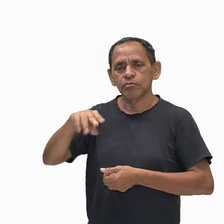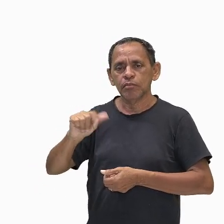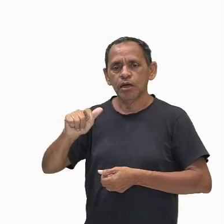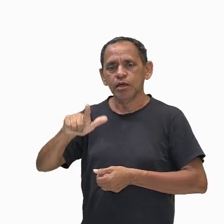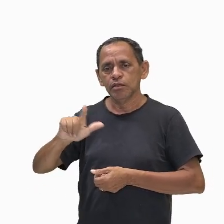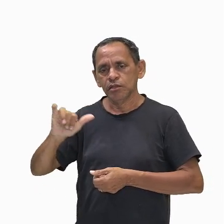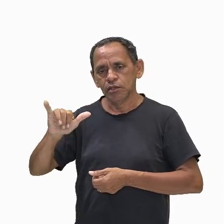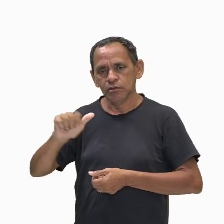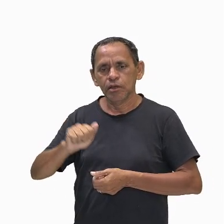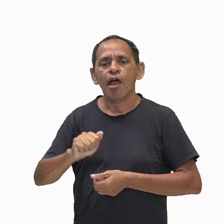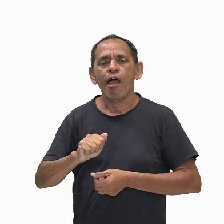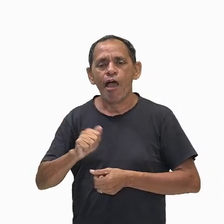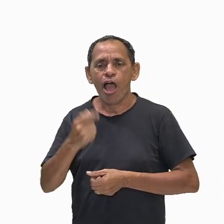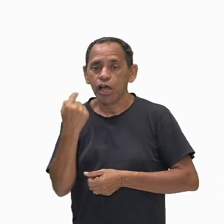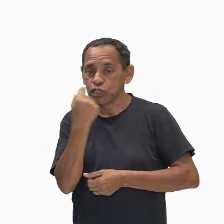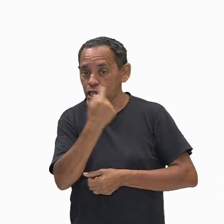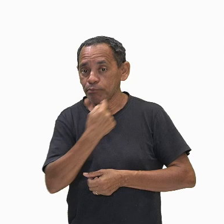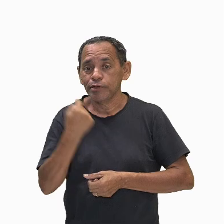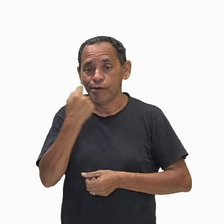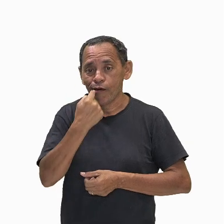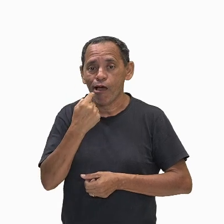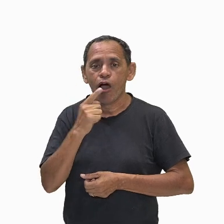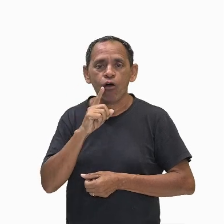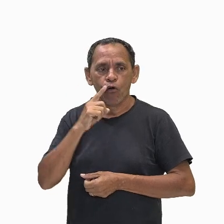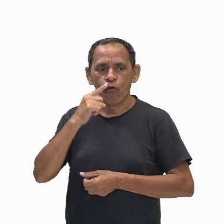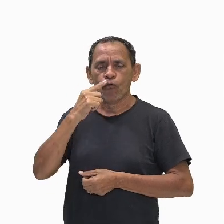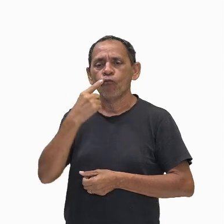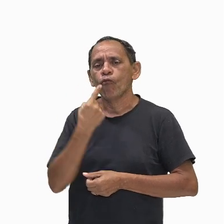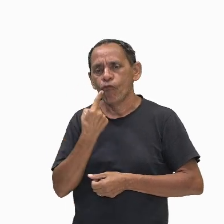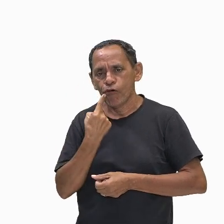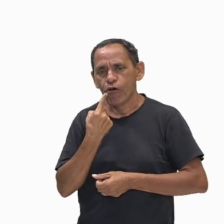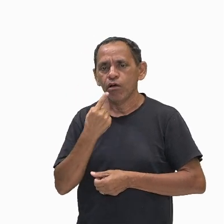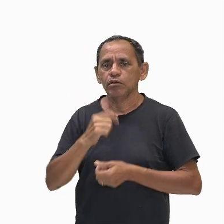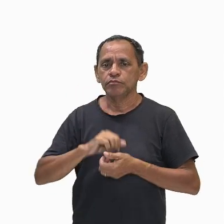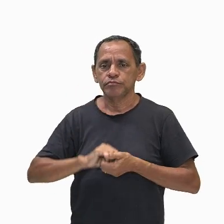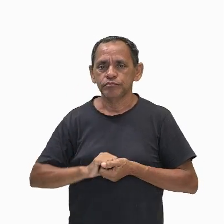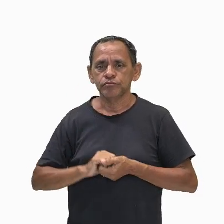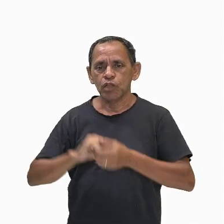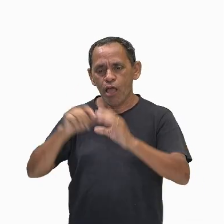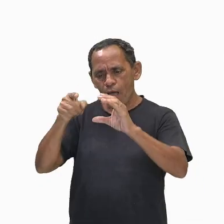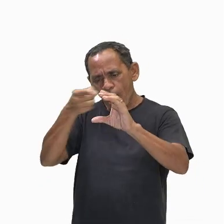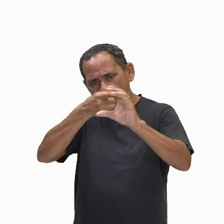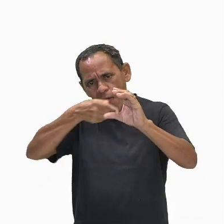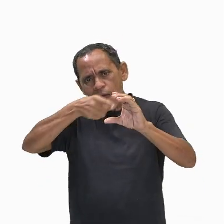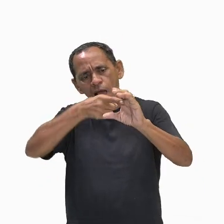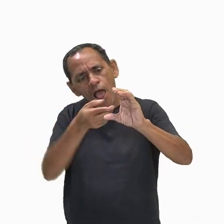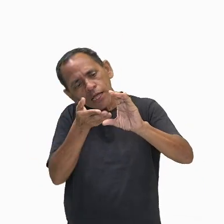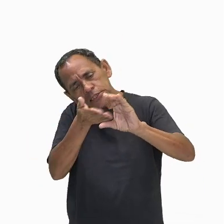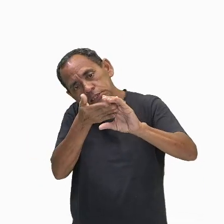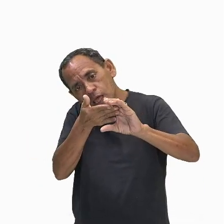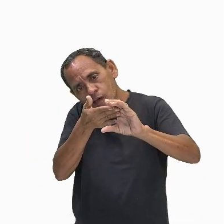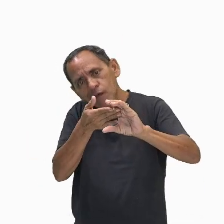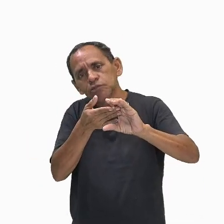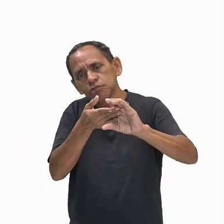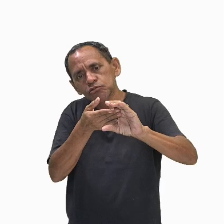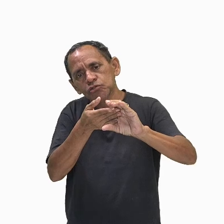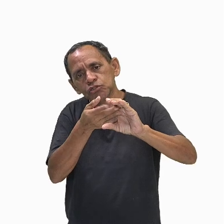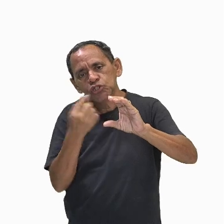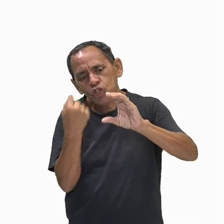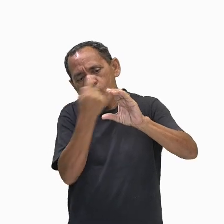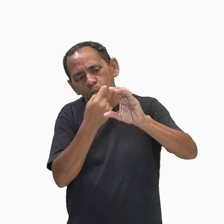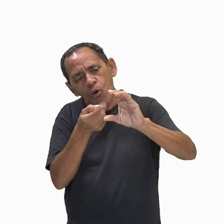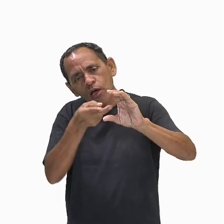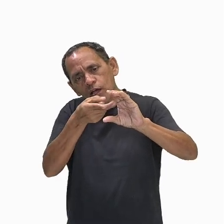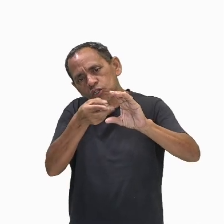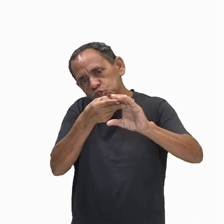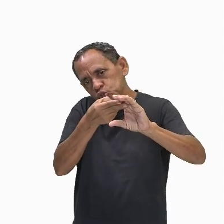ou fenda palatina, que é uma fenda, é uma abertura, na verdade, que pode se formar no lábio, chamado de